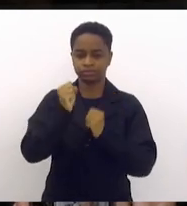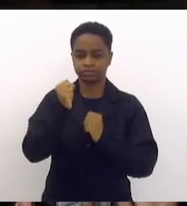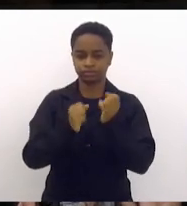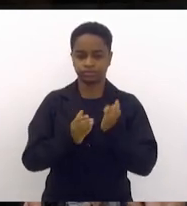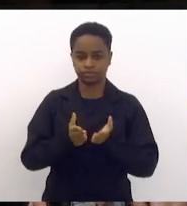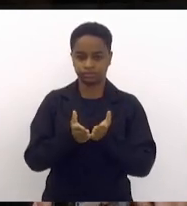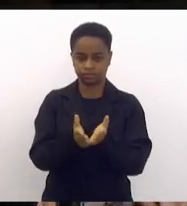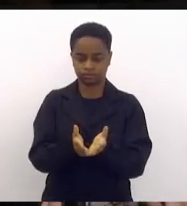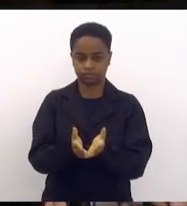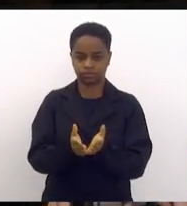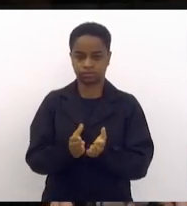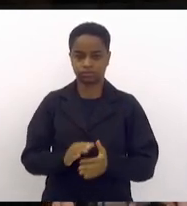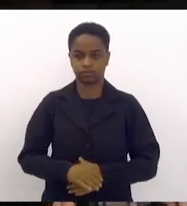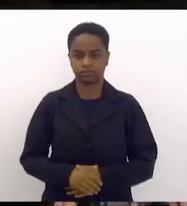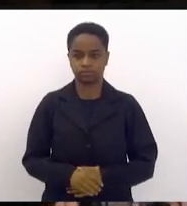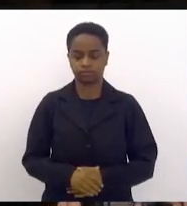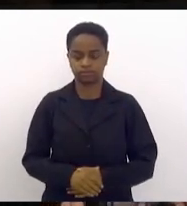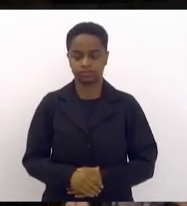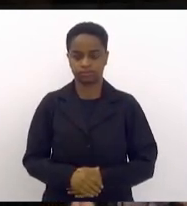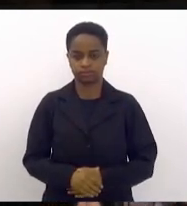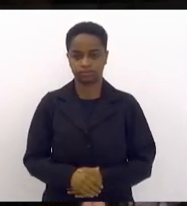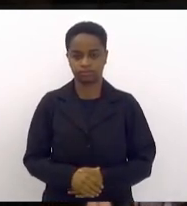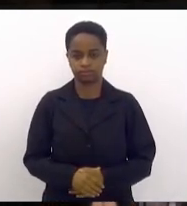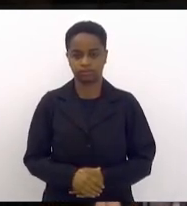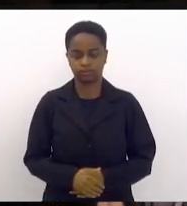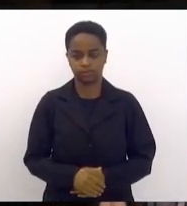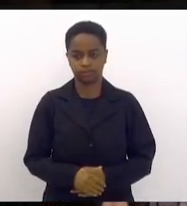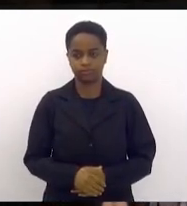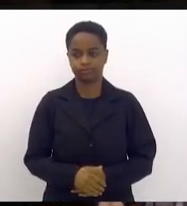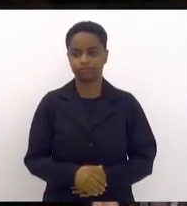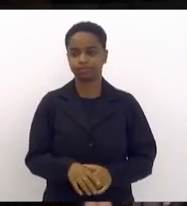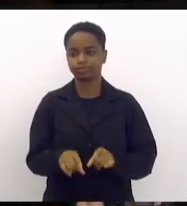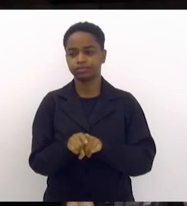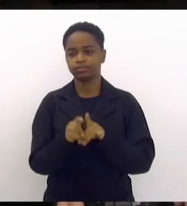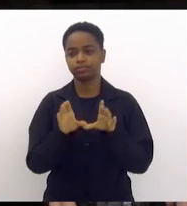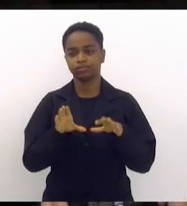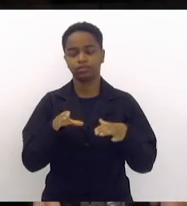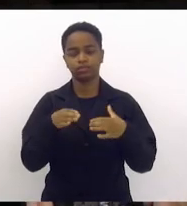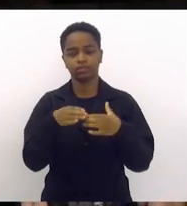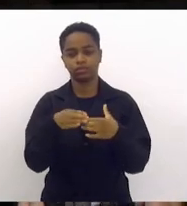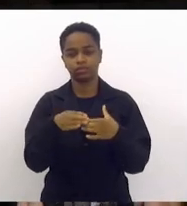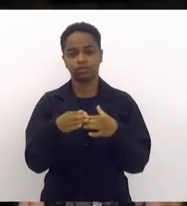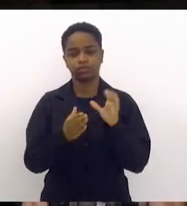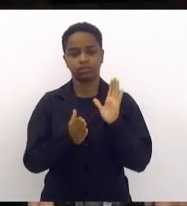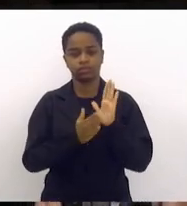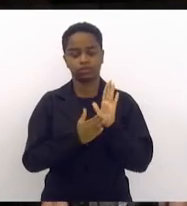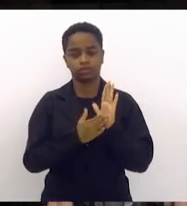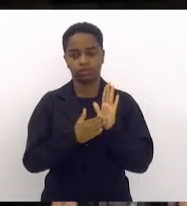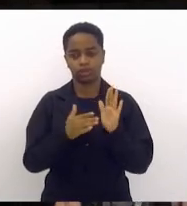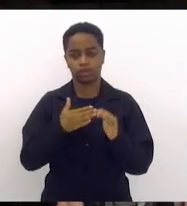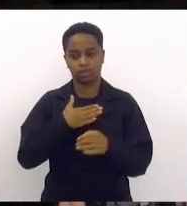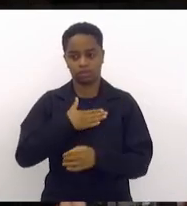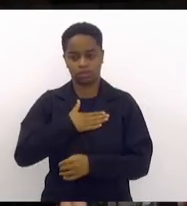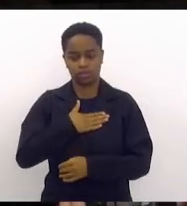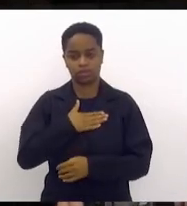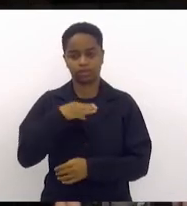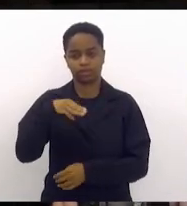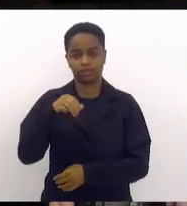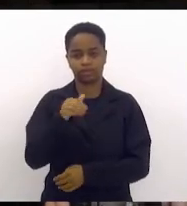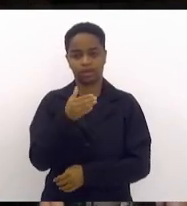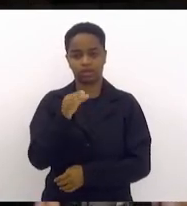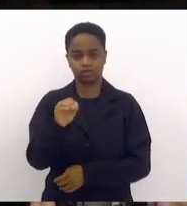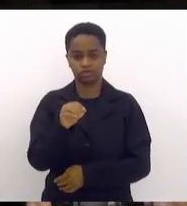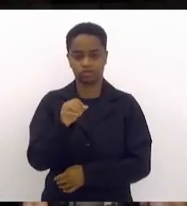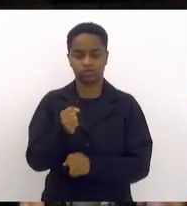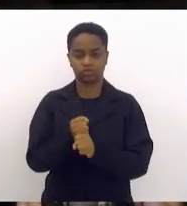offshore petróleo e gás essa comissão que foi proposição minha em março de